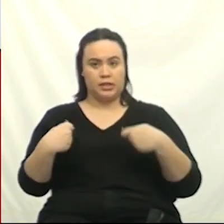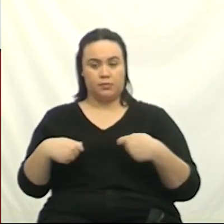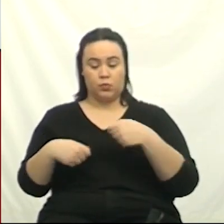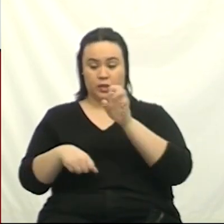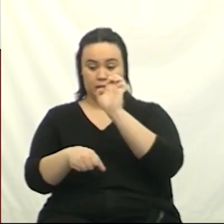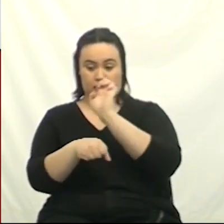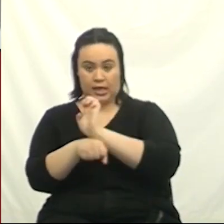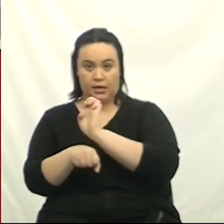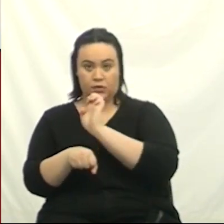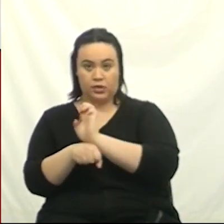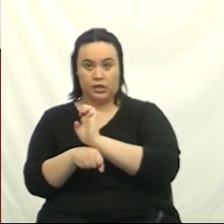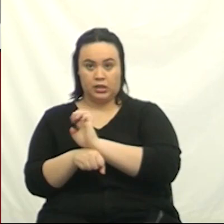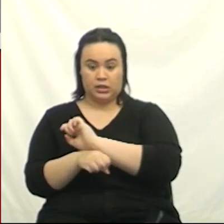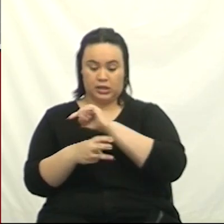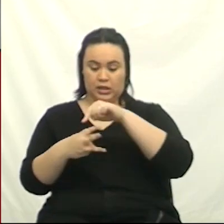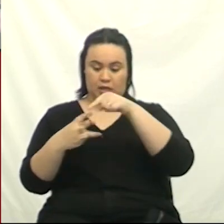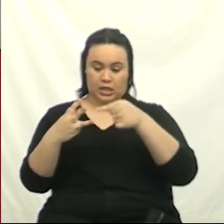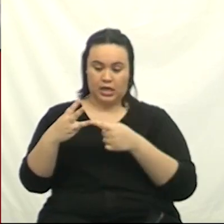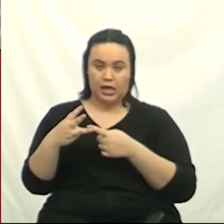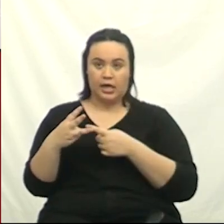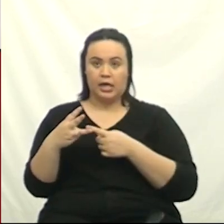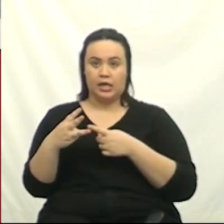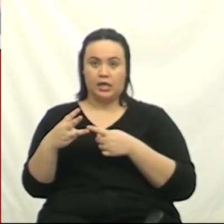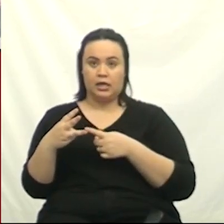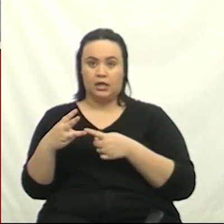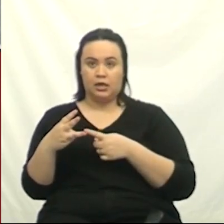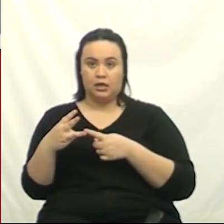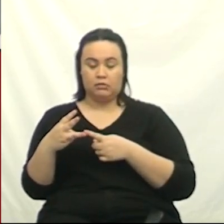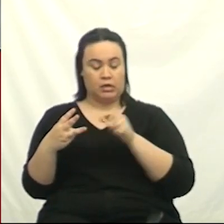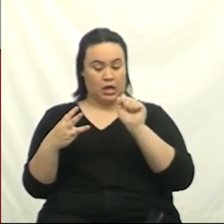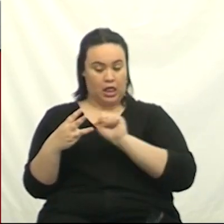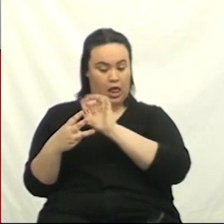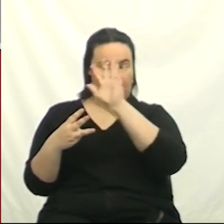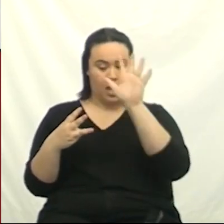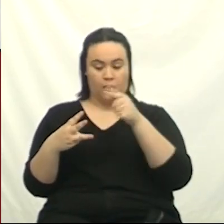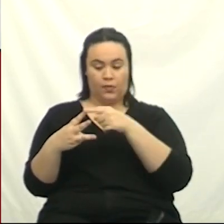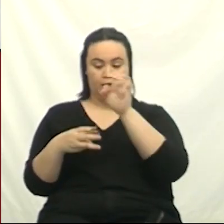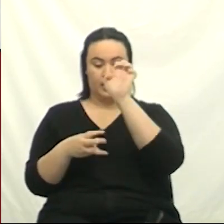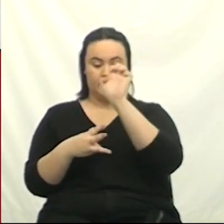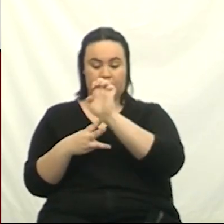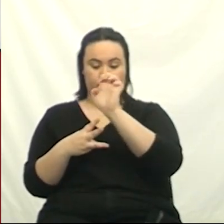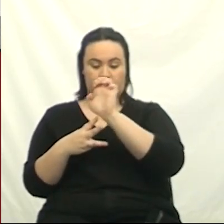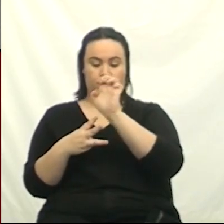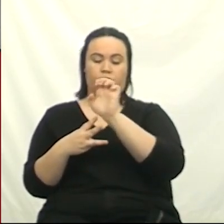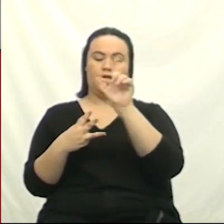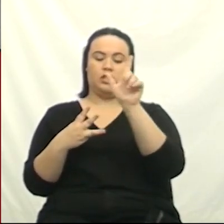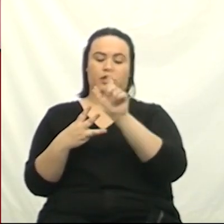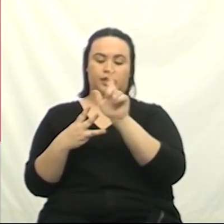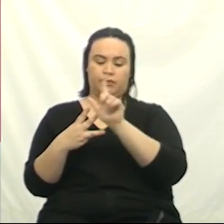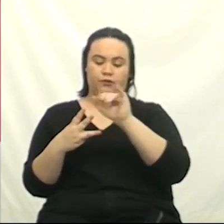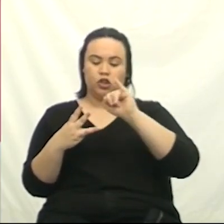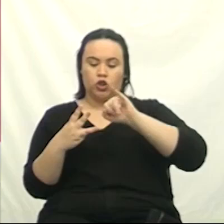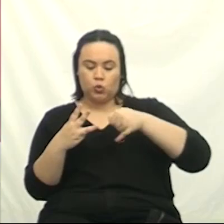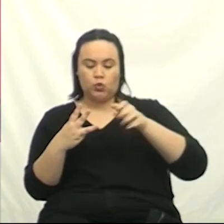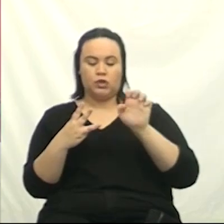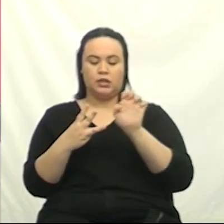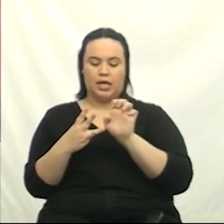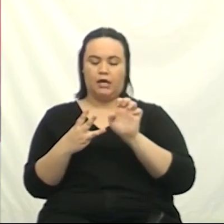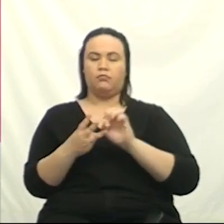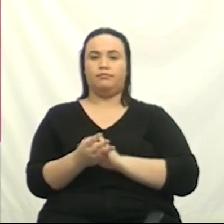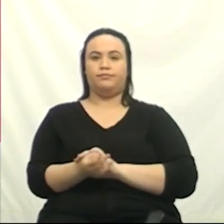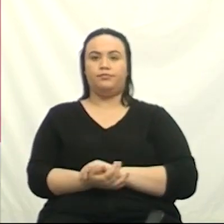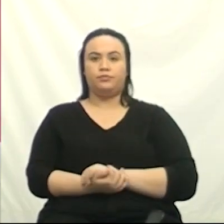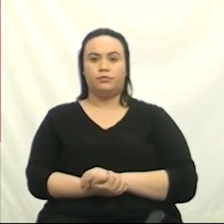estado tem esses três poderes que vem lá de Montesquieu muito claros executivo legislativo e judiciário exatamente